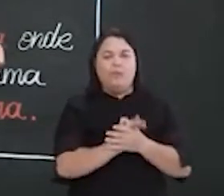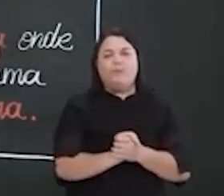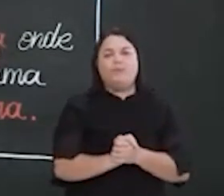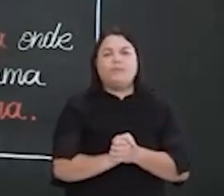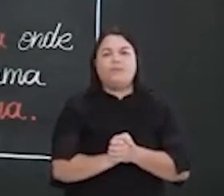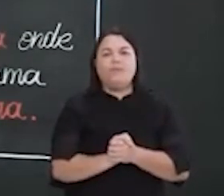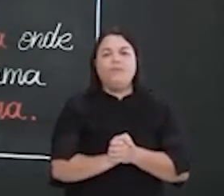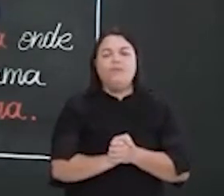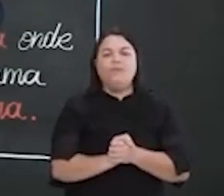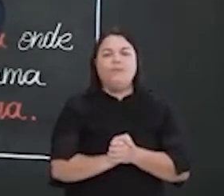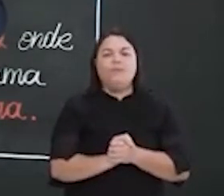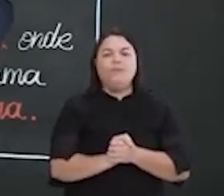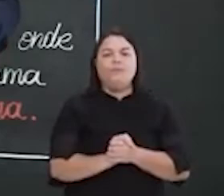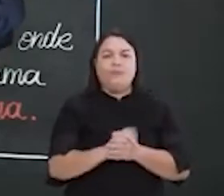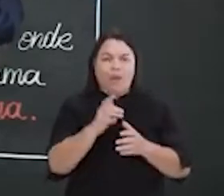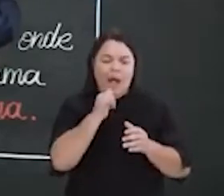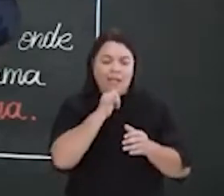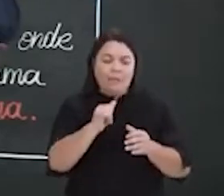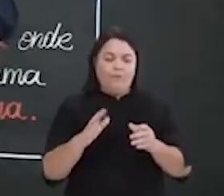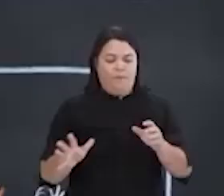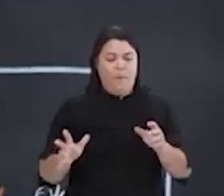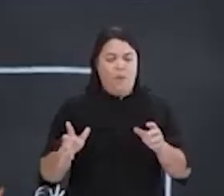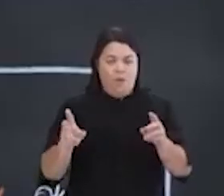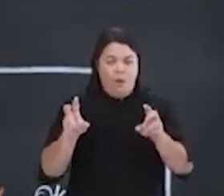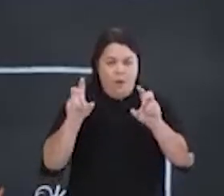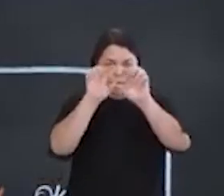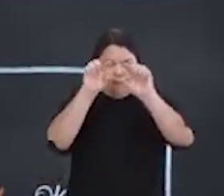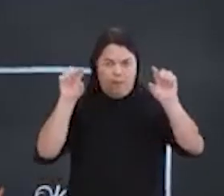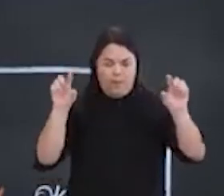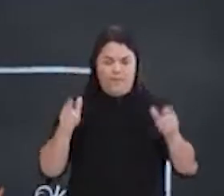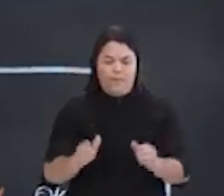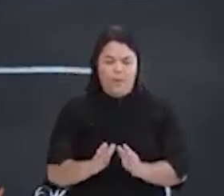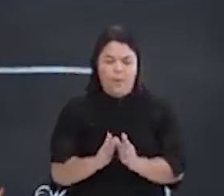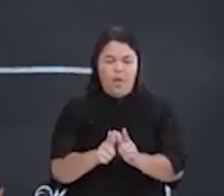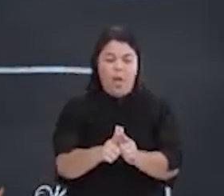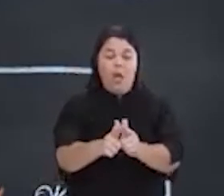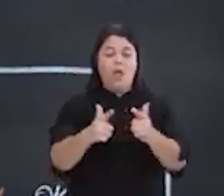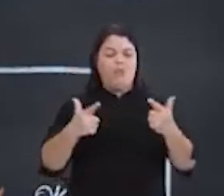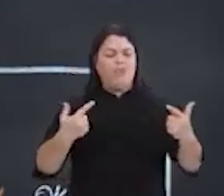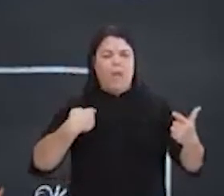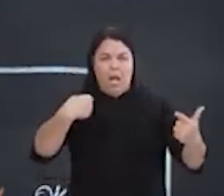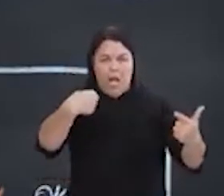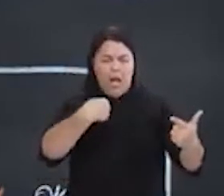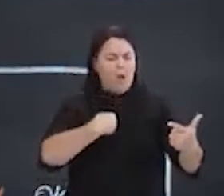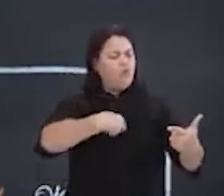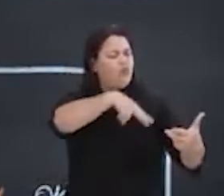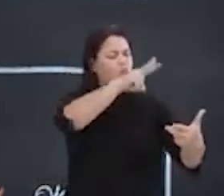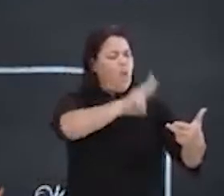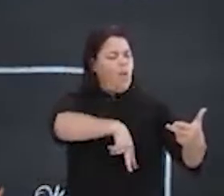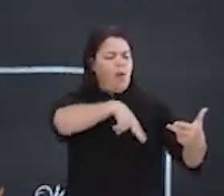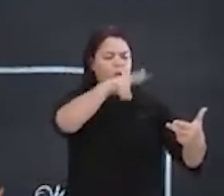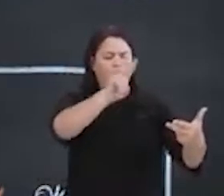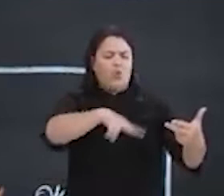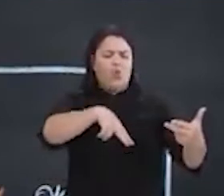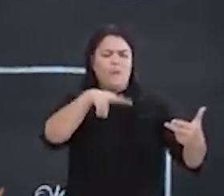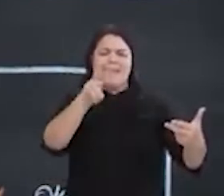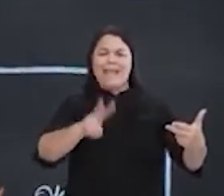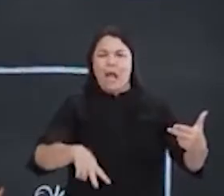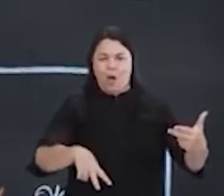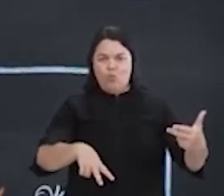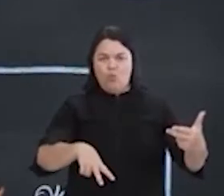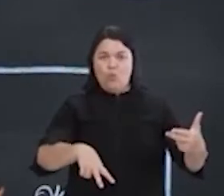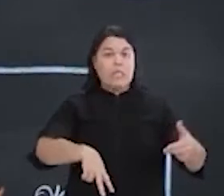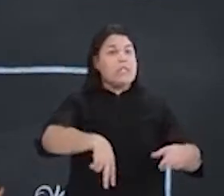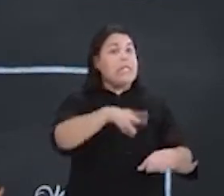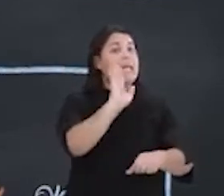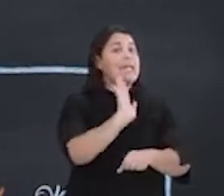exemplo? Eu posso dizer que esse jornal, vamos imaginar que eu estou lendo um jornal, eu digo, eu estou lendo o Jornal da Tarde. Esse